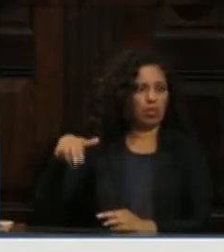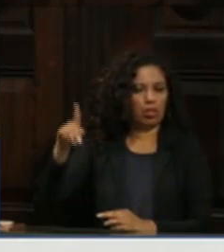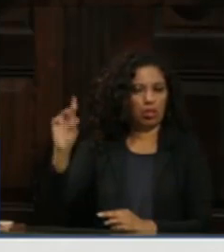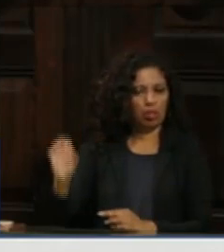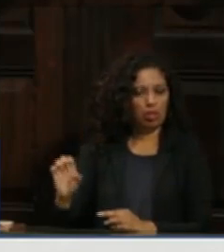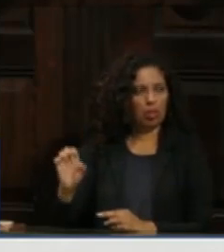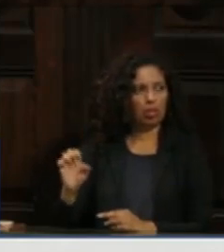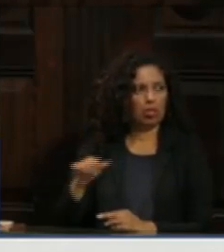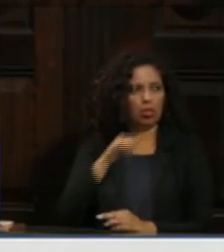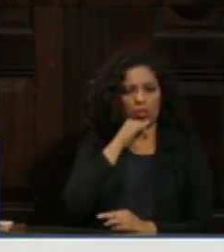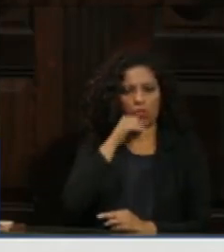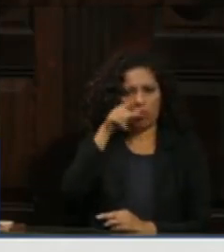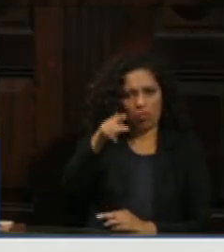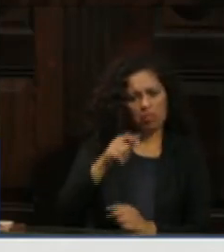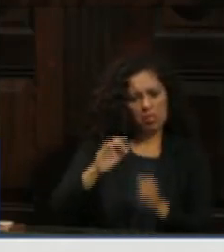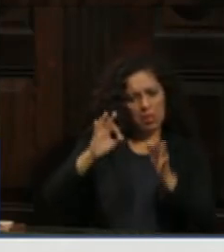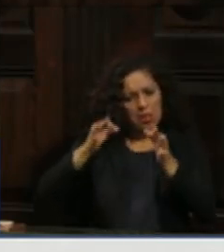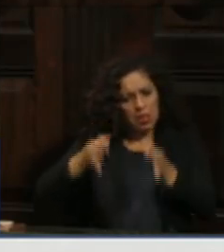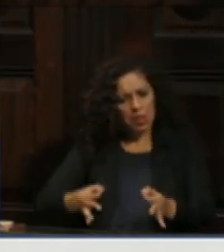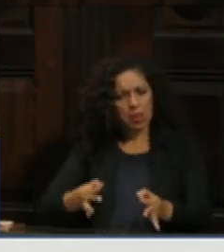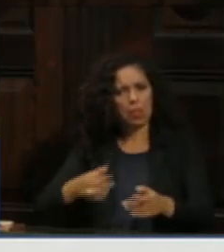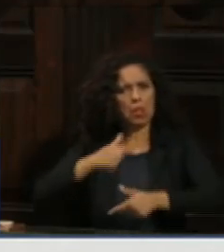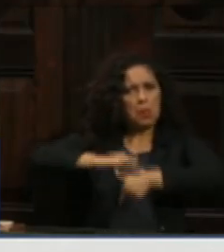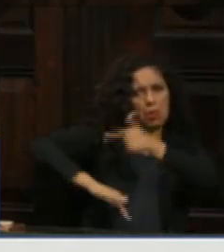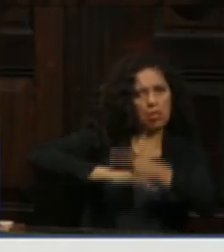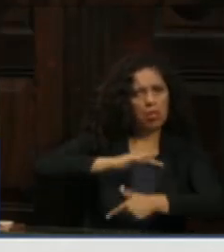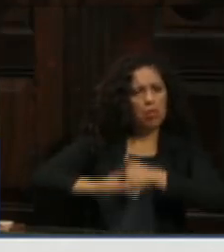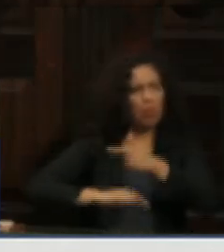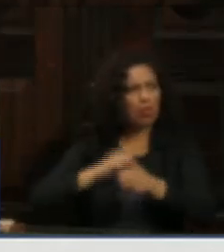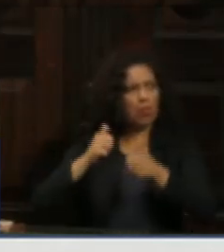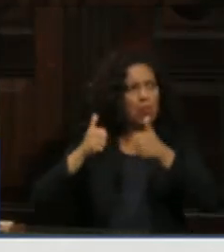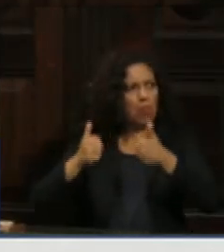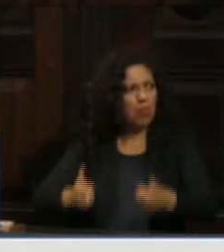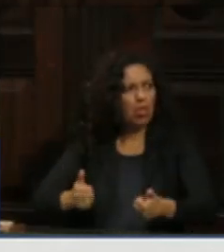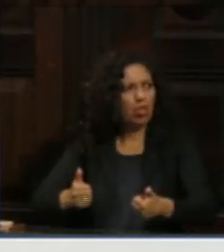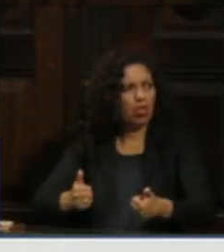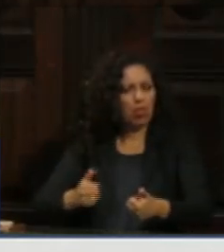mandatos públicos que preciso refletir muito sobre o futuro.